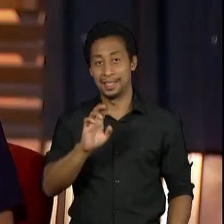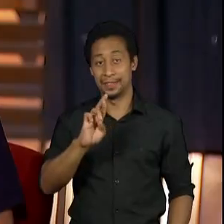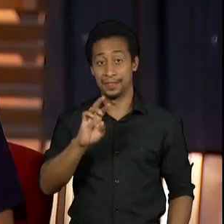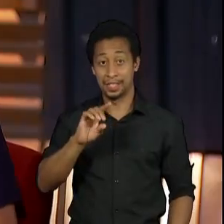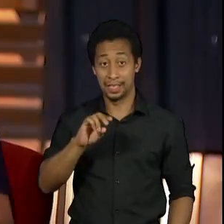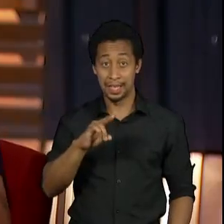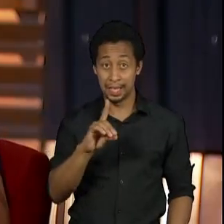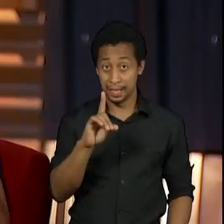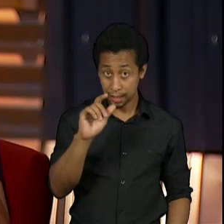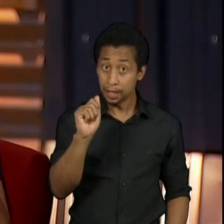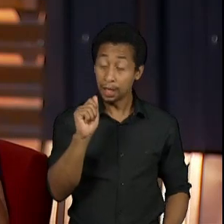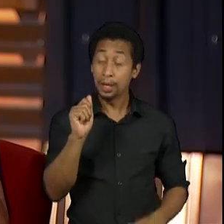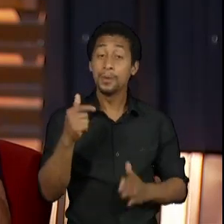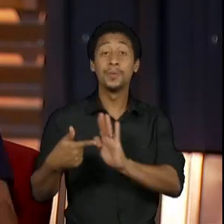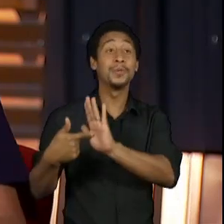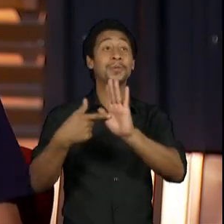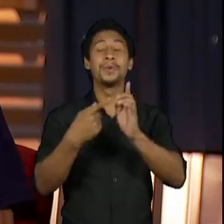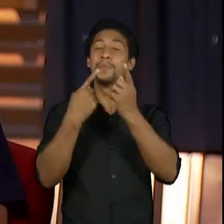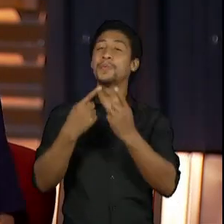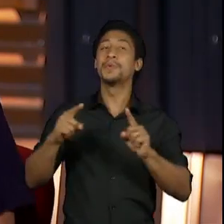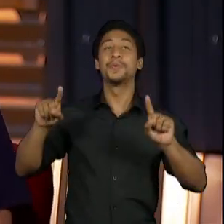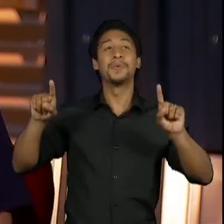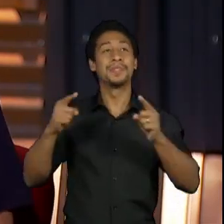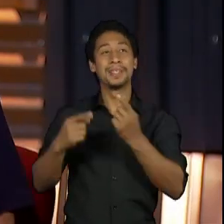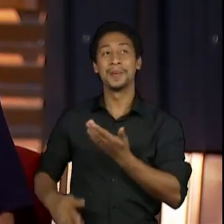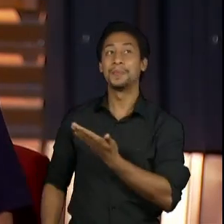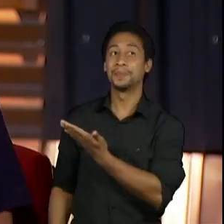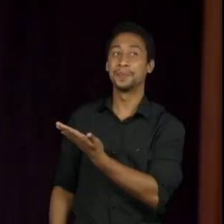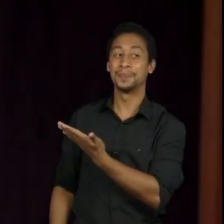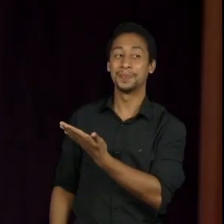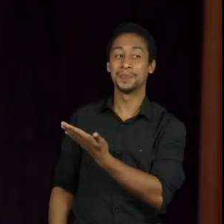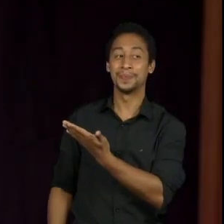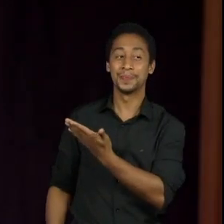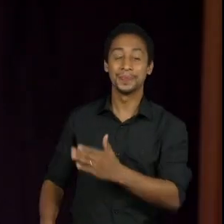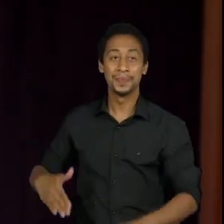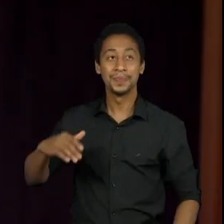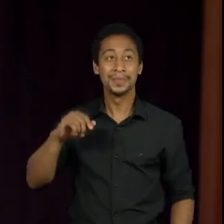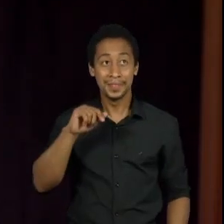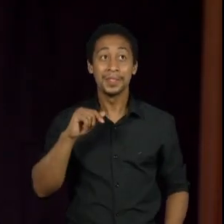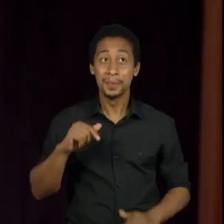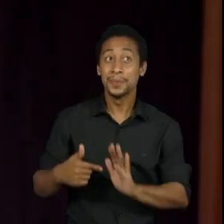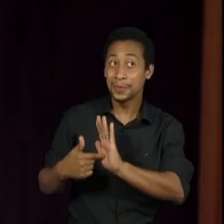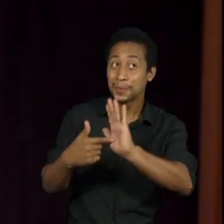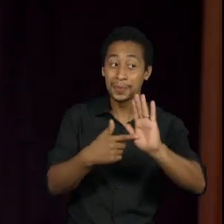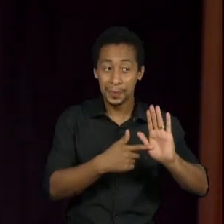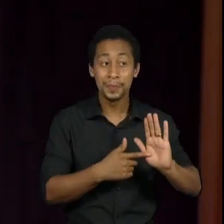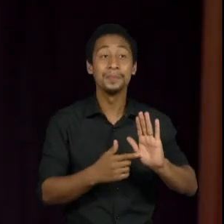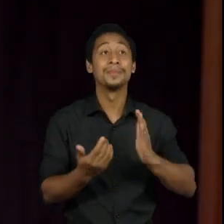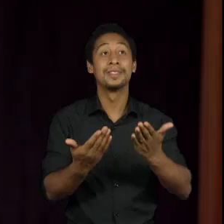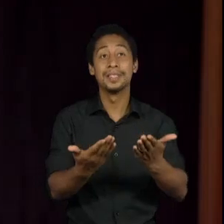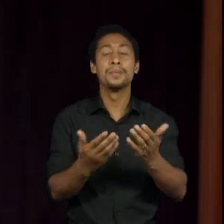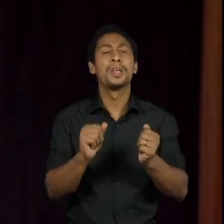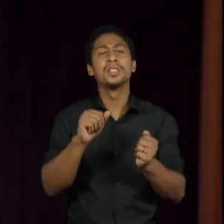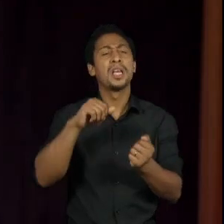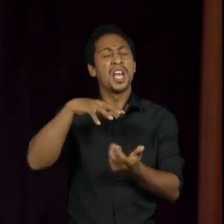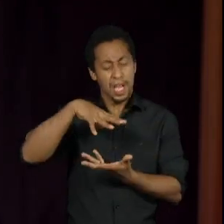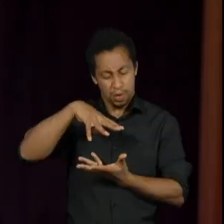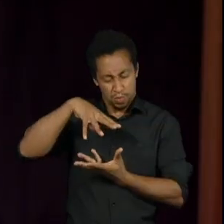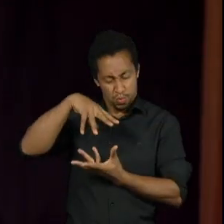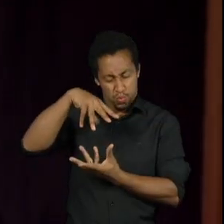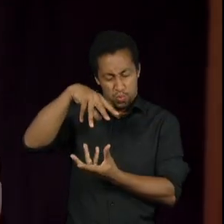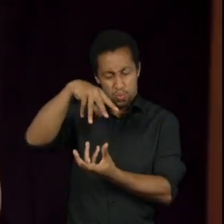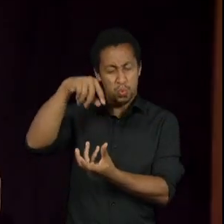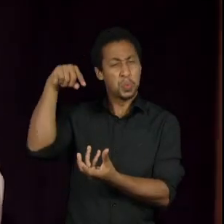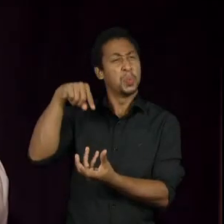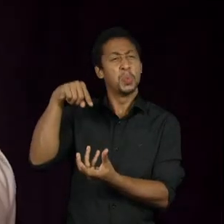com título semelhante, Terra Plana, né? E aí, Wisnik, eu quero saber de você, esse espírito,